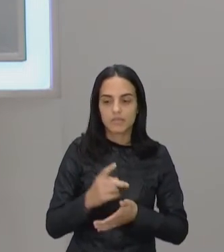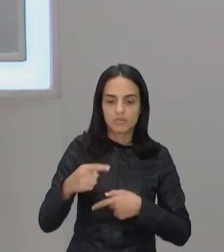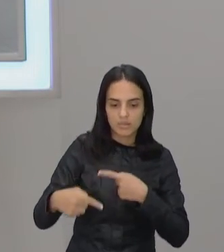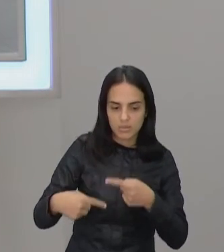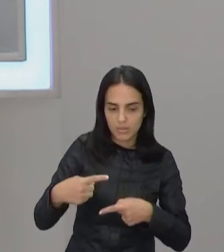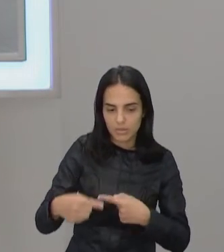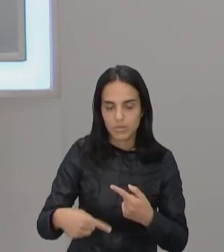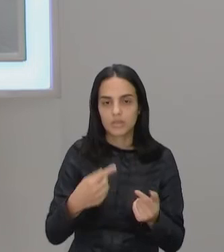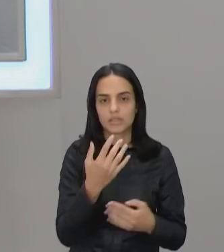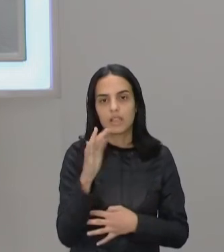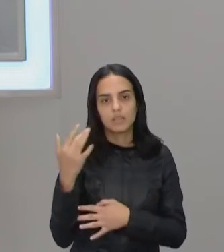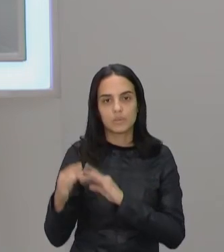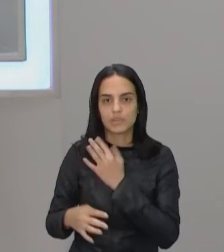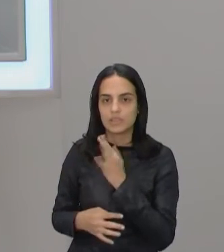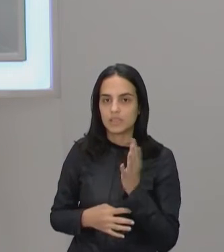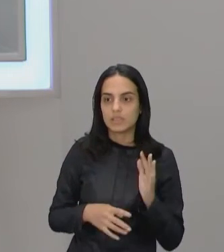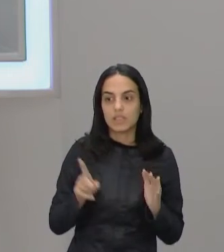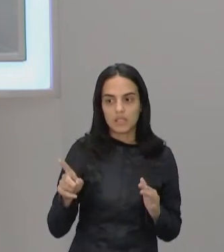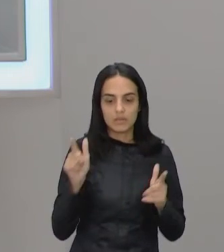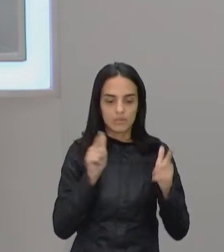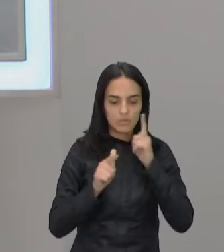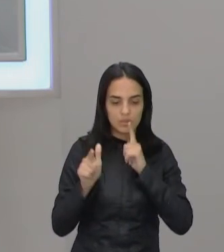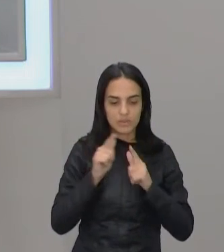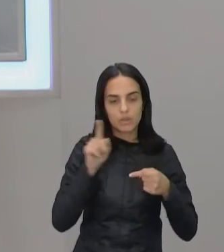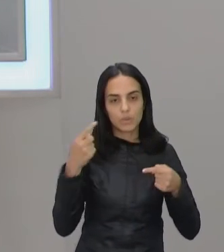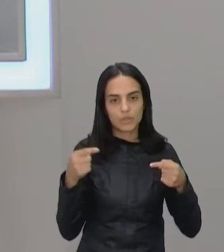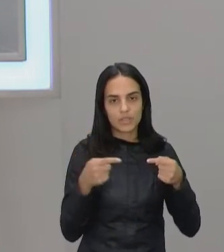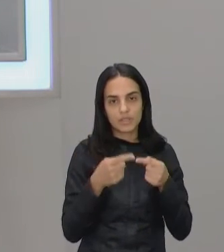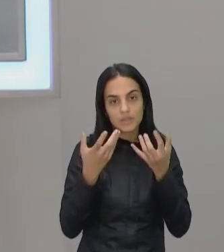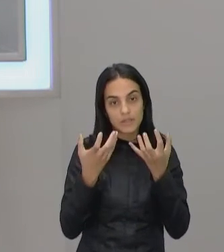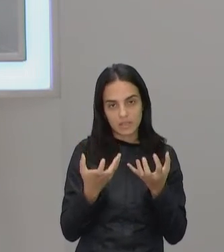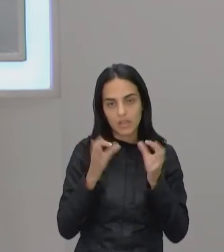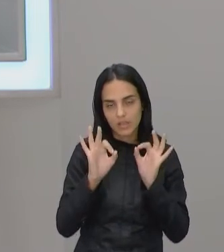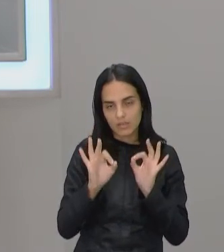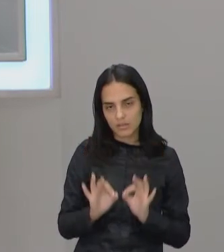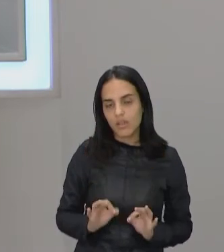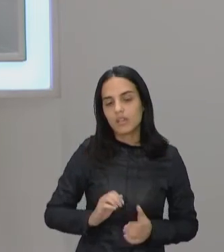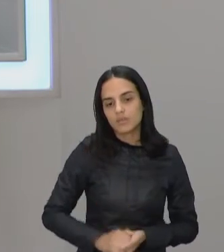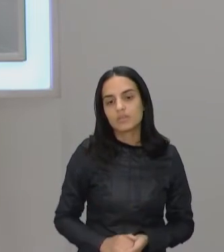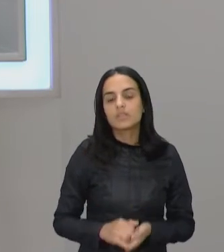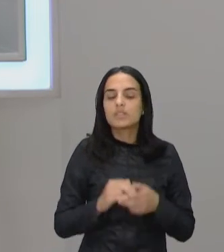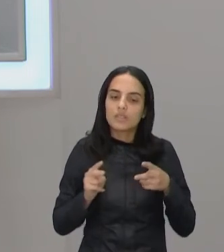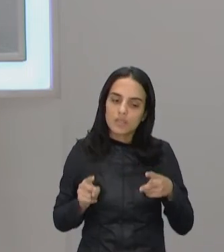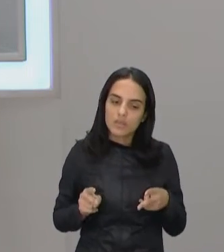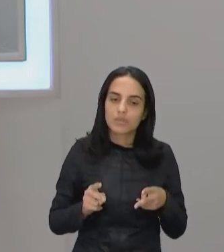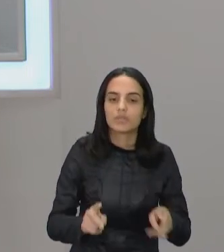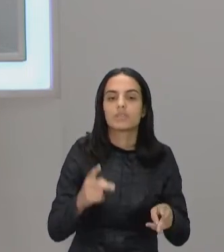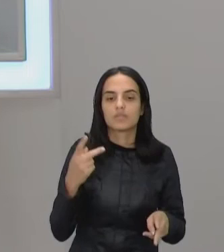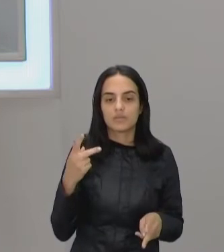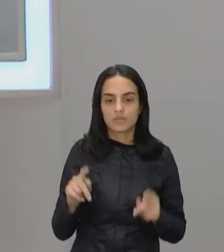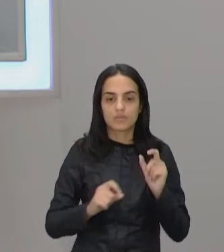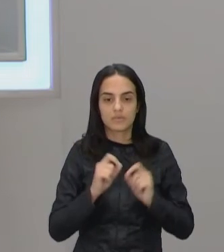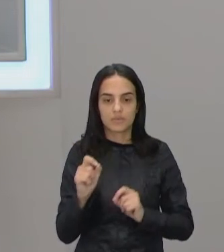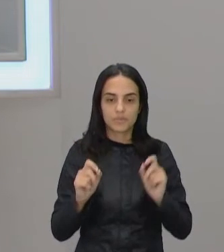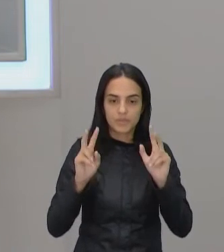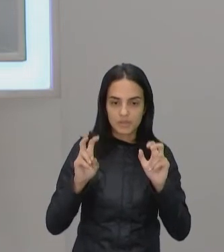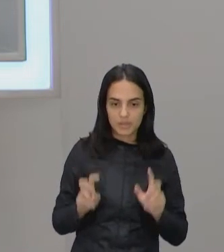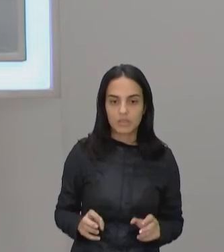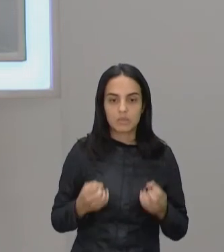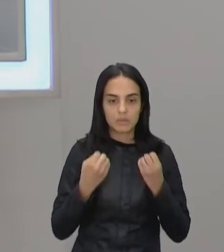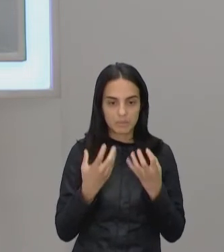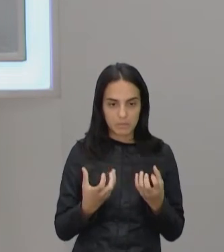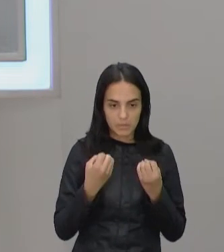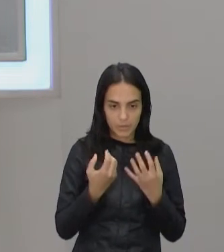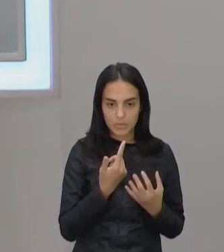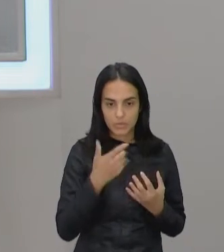na natureza. E eles possam, então, alcançar os objetivos desejados, né? E seguir aí os seus papéis. Muito bem, mais